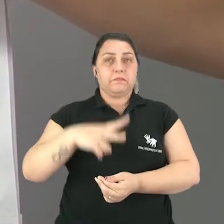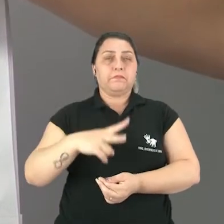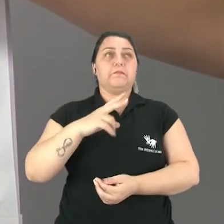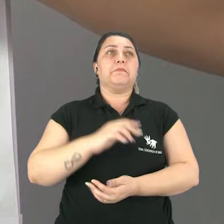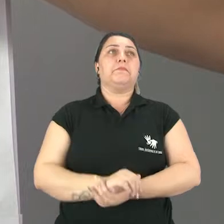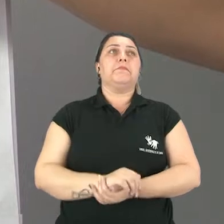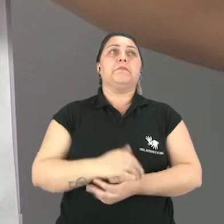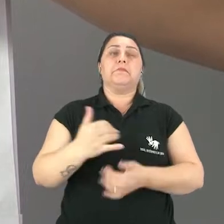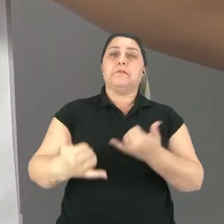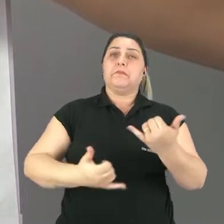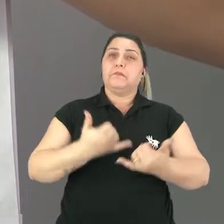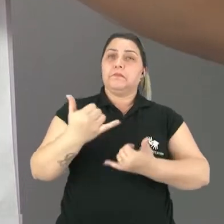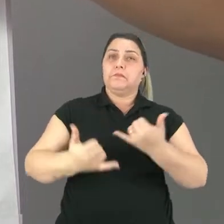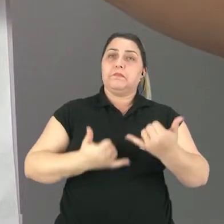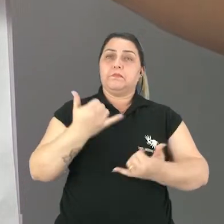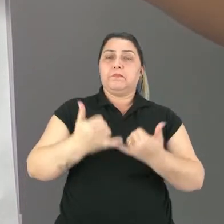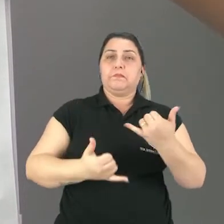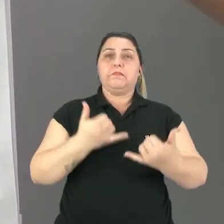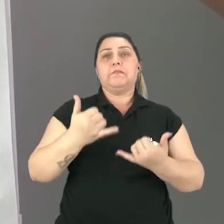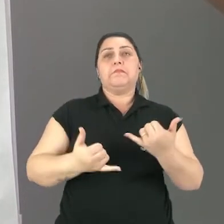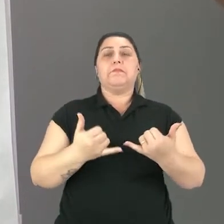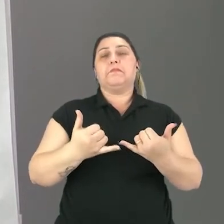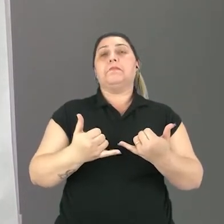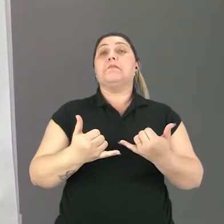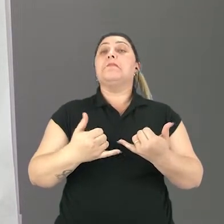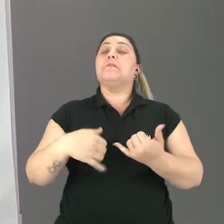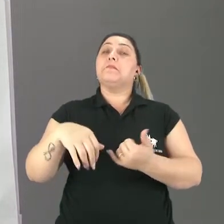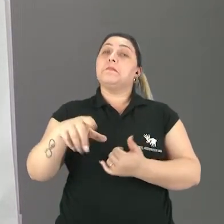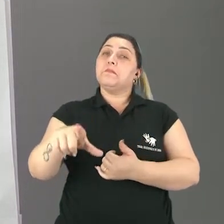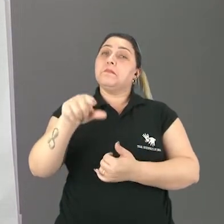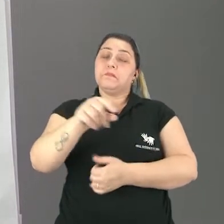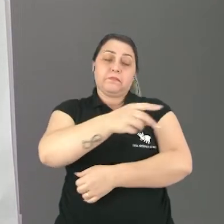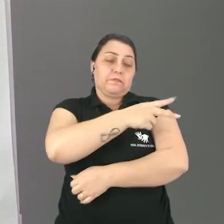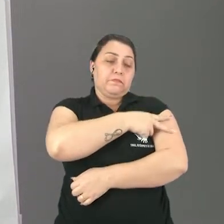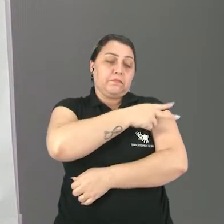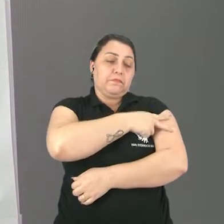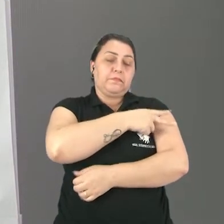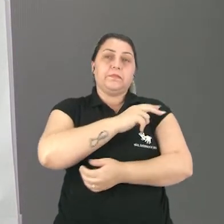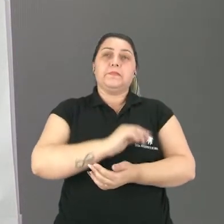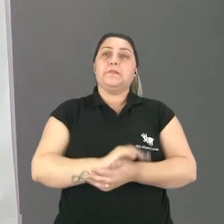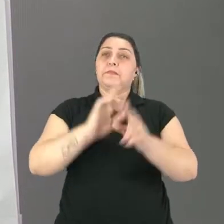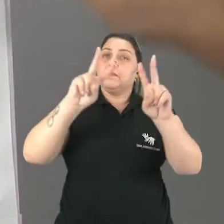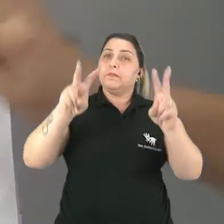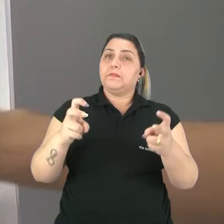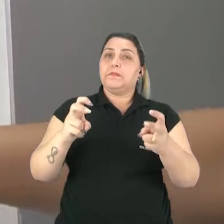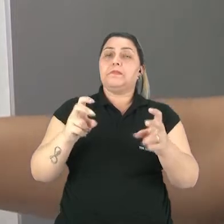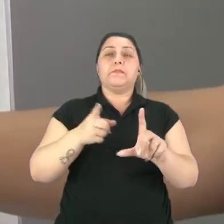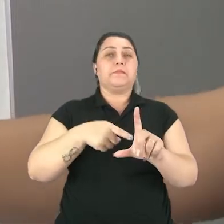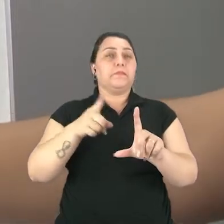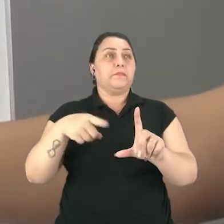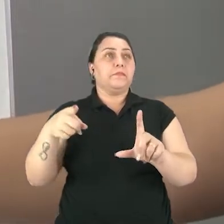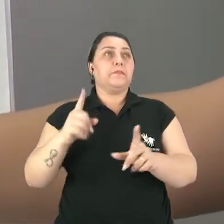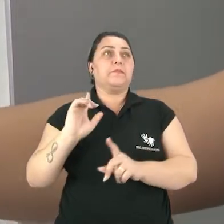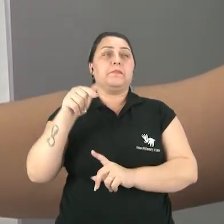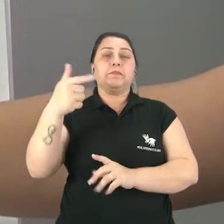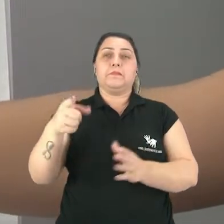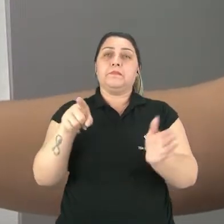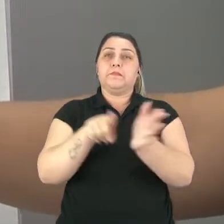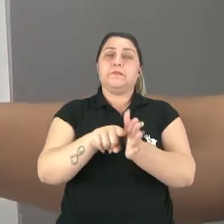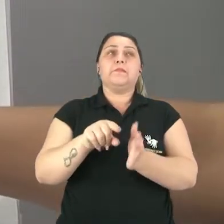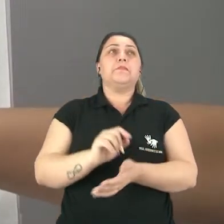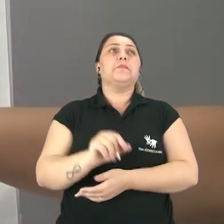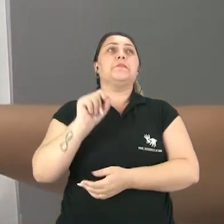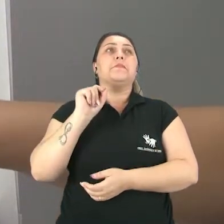identificamos, brincadeiras preferidas dos segundos anos. Então, esse é o título do nosso gráfico. Próxima